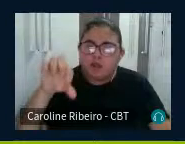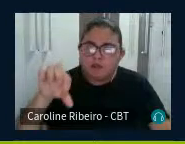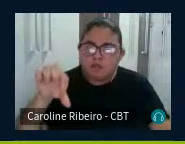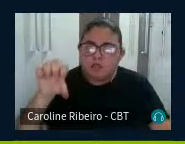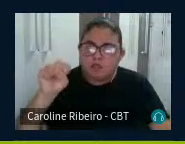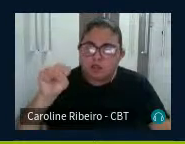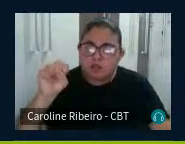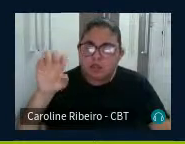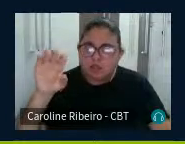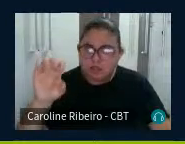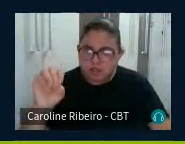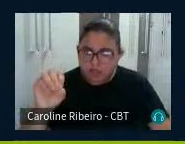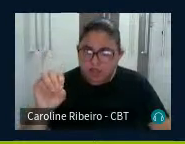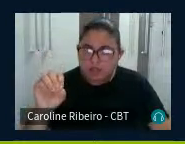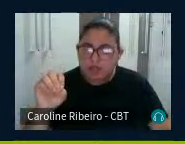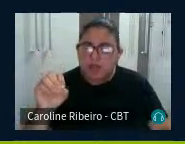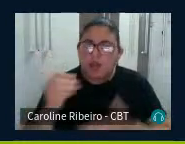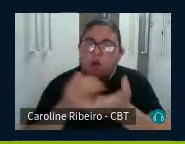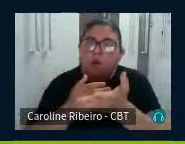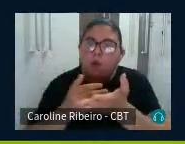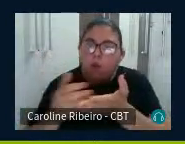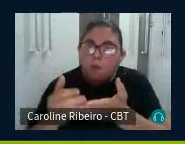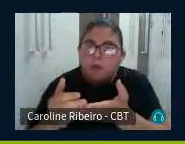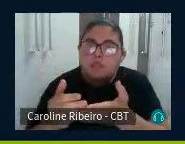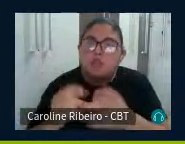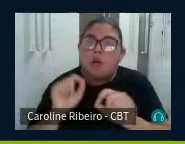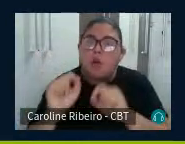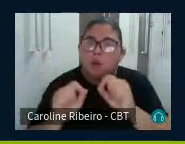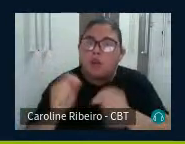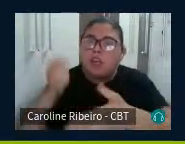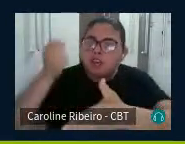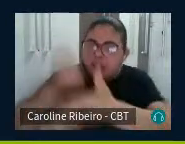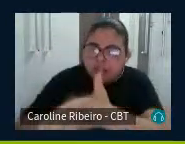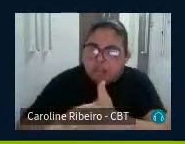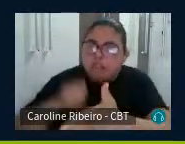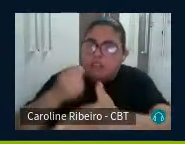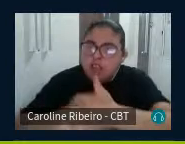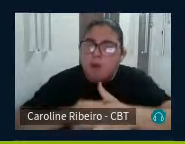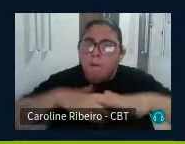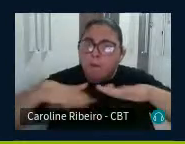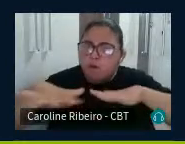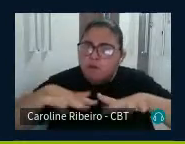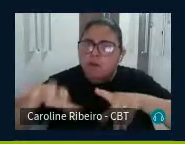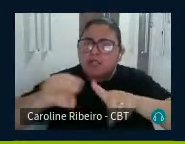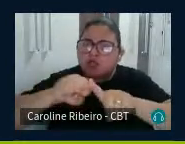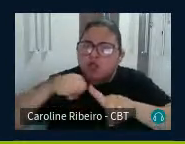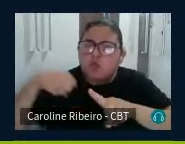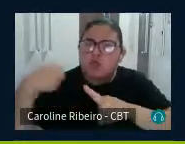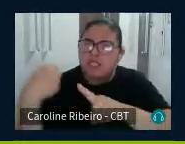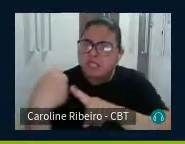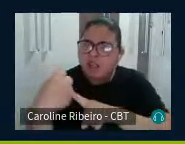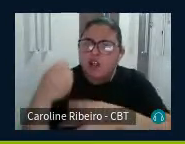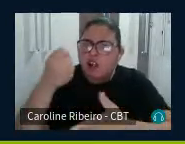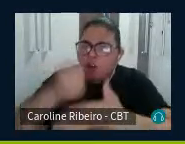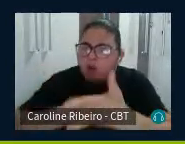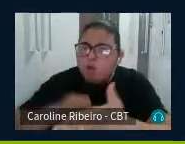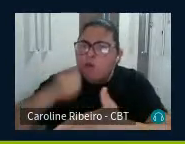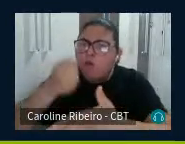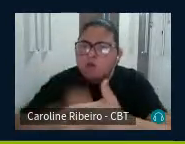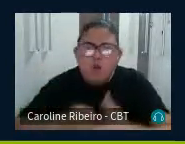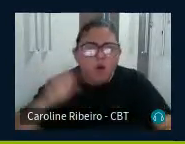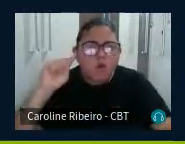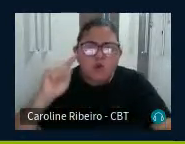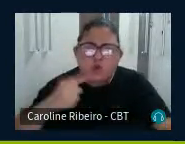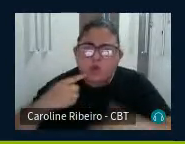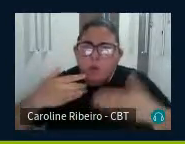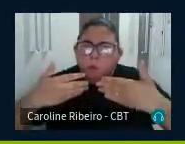1980, começou a ter os movimentos, né, os movimentos sociais, e aí então os surdos